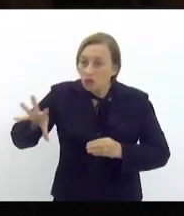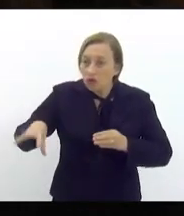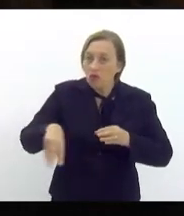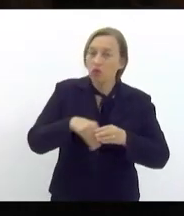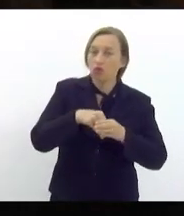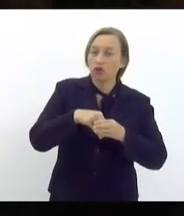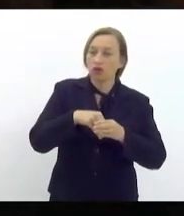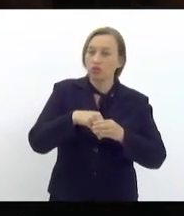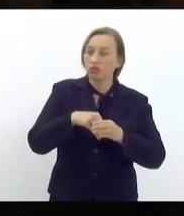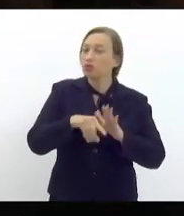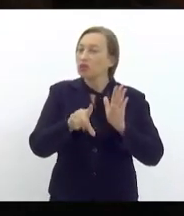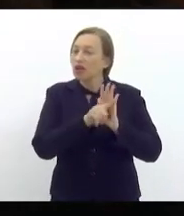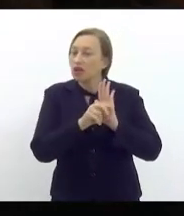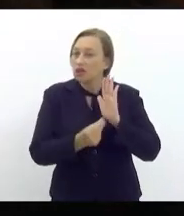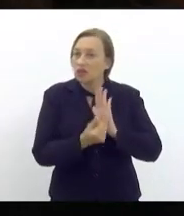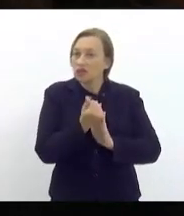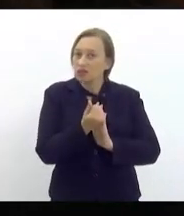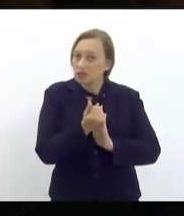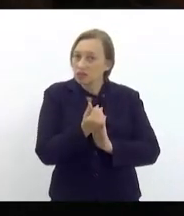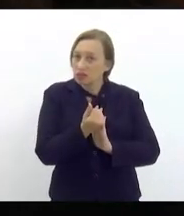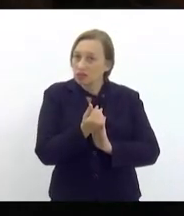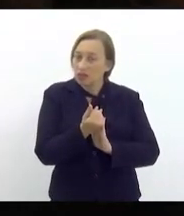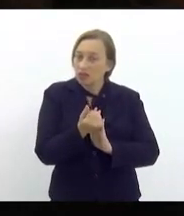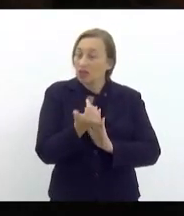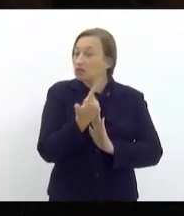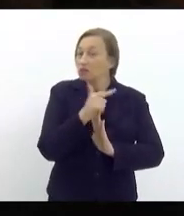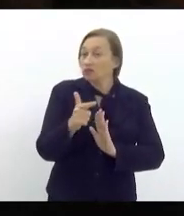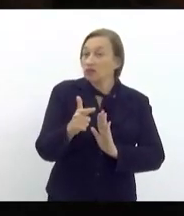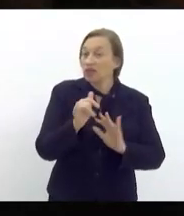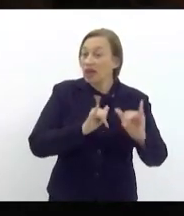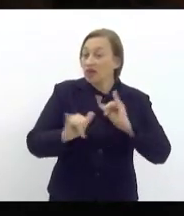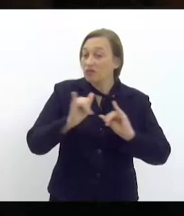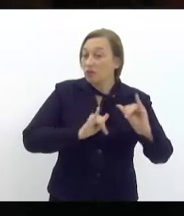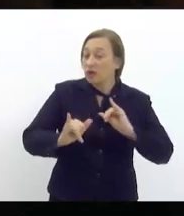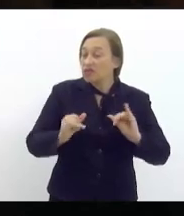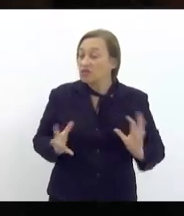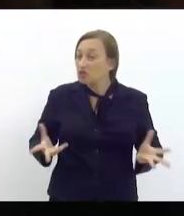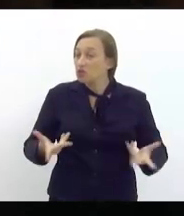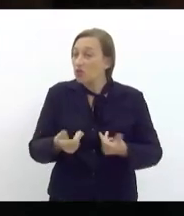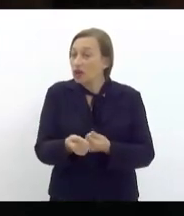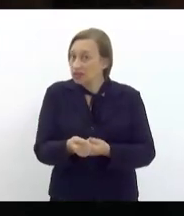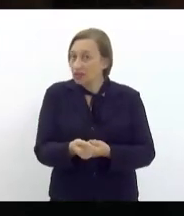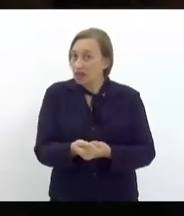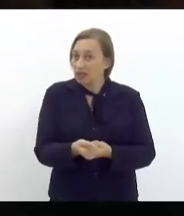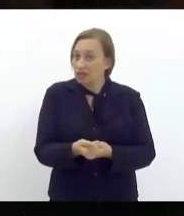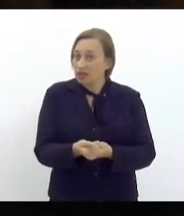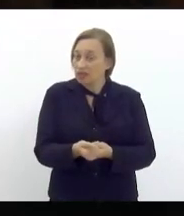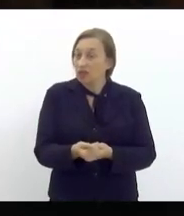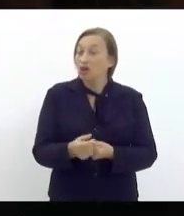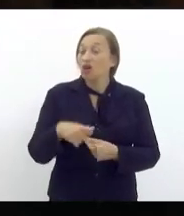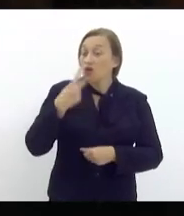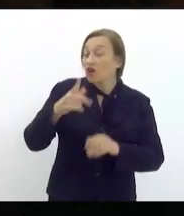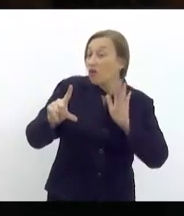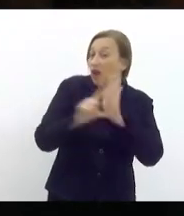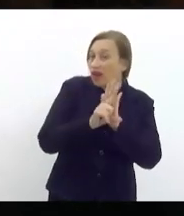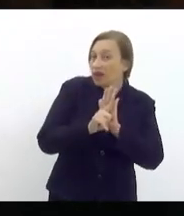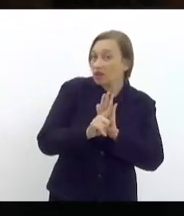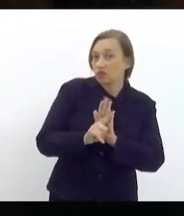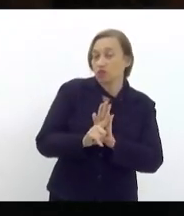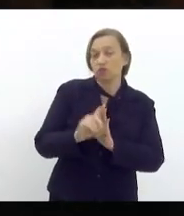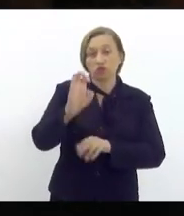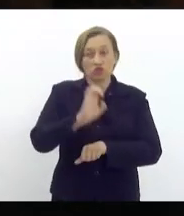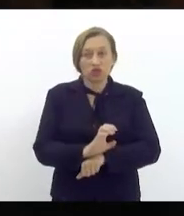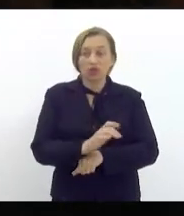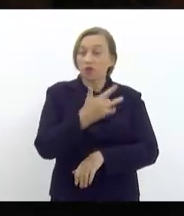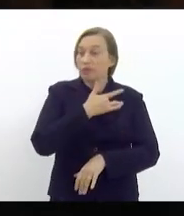orçamentária vem sem as informações necessárias para garantir não digo proposições eu digo leis desse estado como a